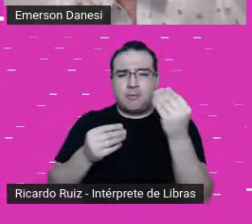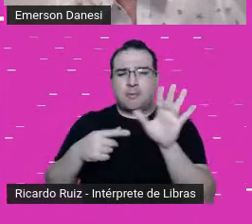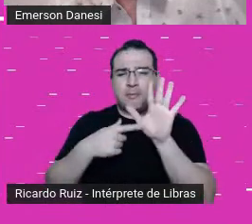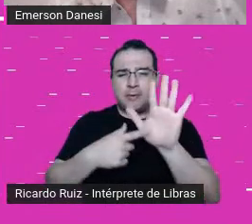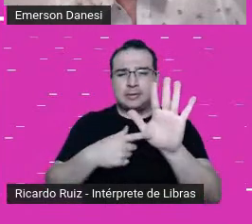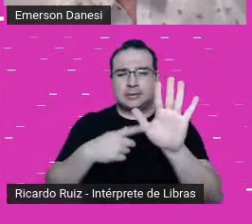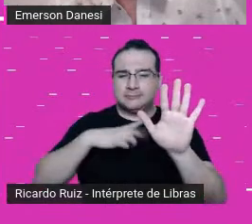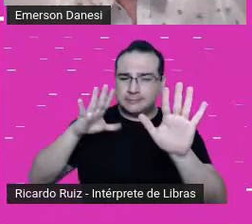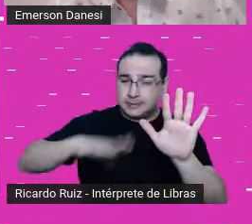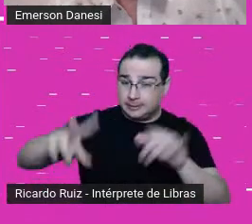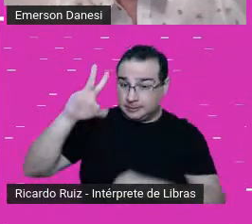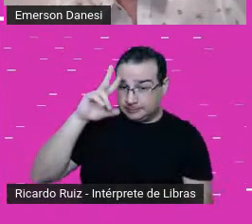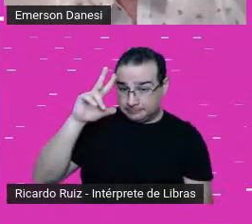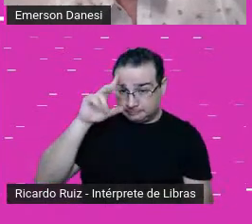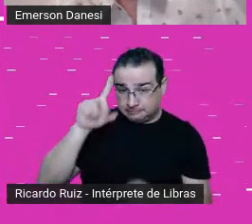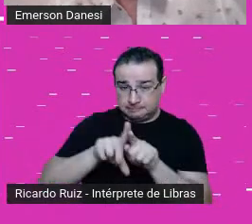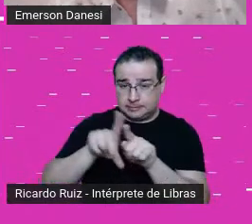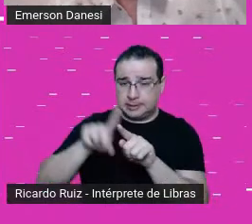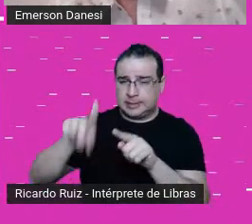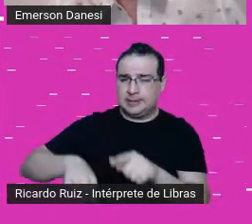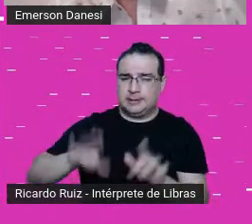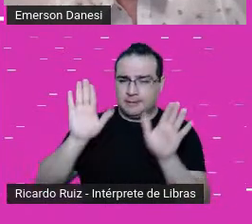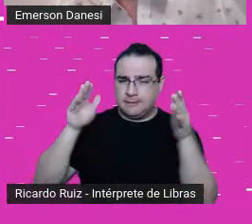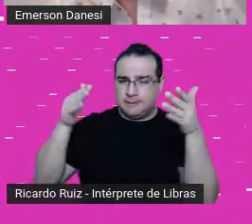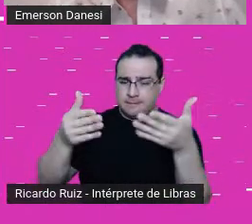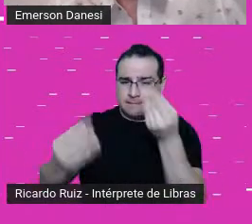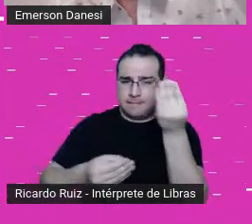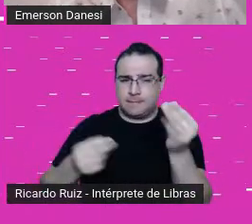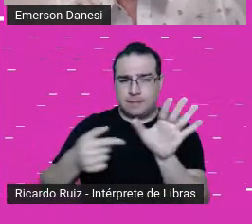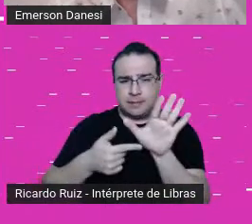e eu lembro que o coro era muito específico, era tentar fazer